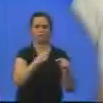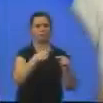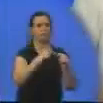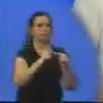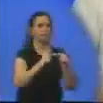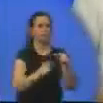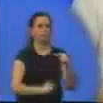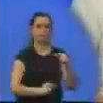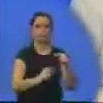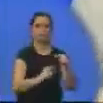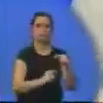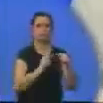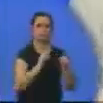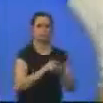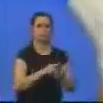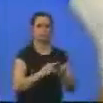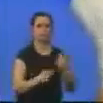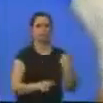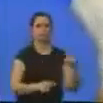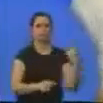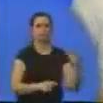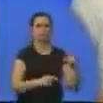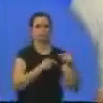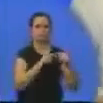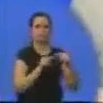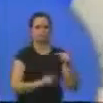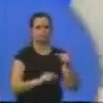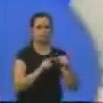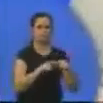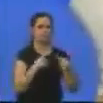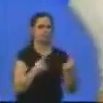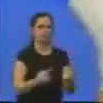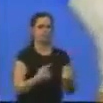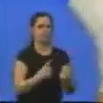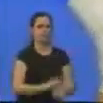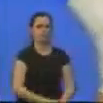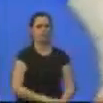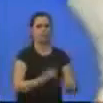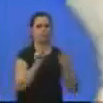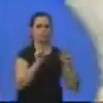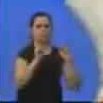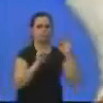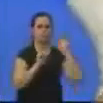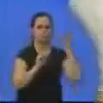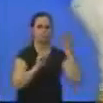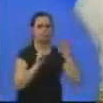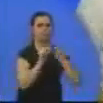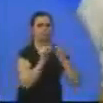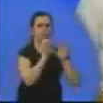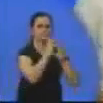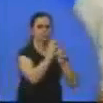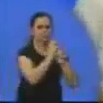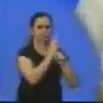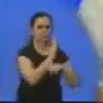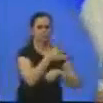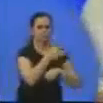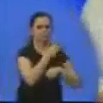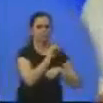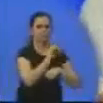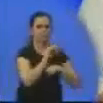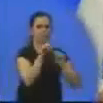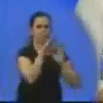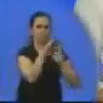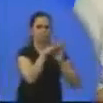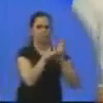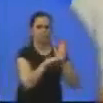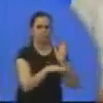função decresce, portanto, setinha para baixo. Bom, o que aconteceu? Quando eu fiz isso, ficou decresce,